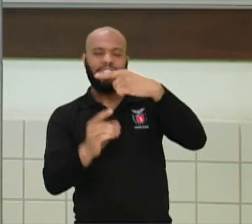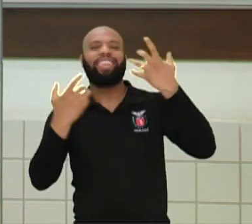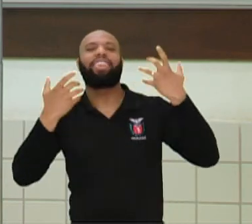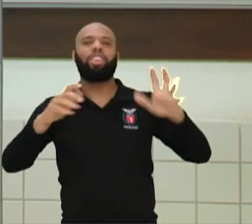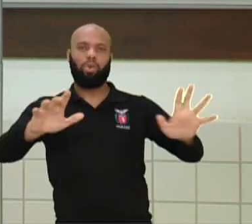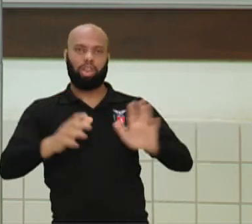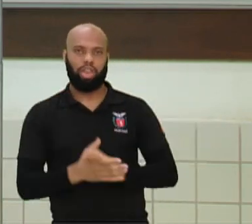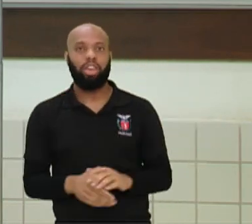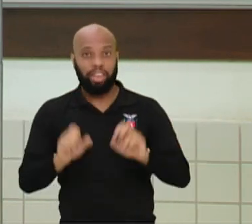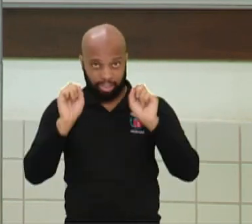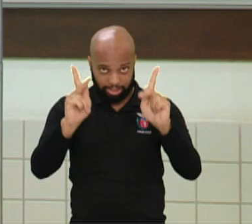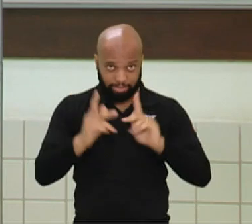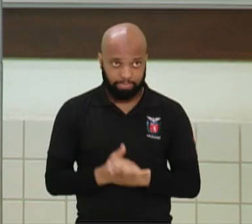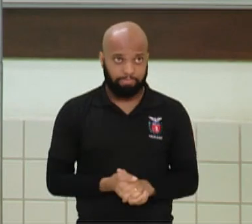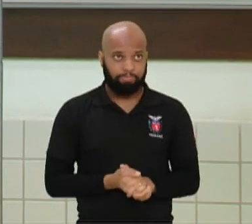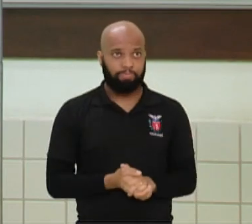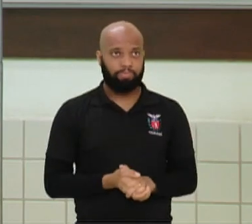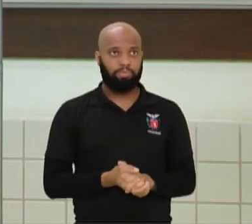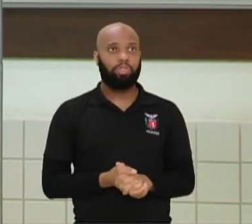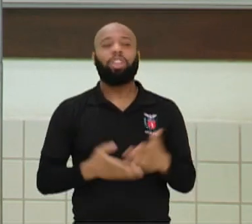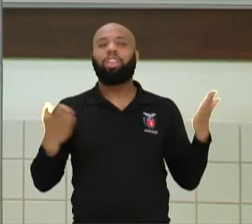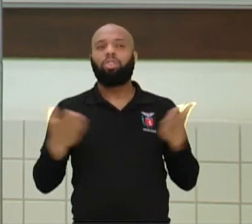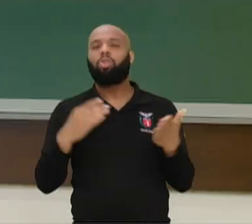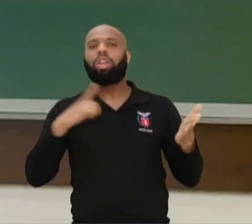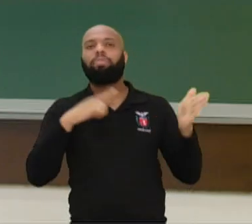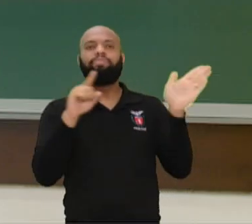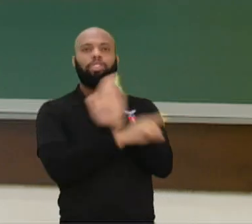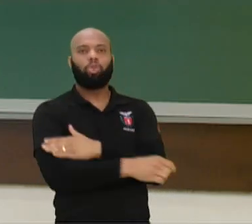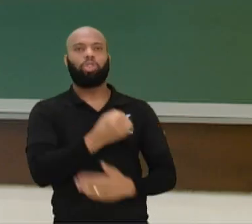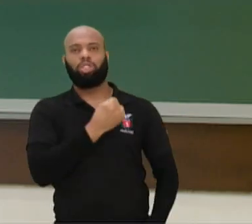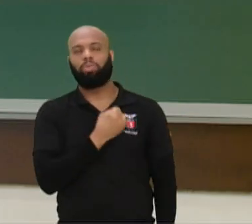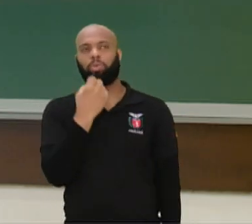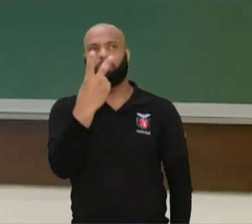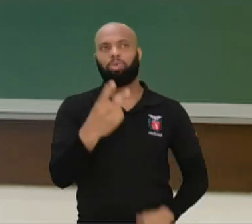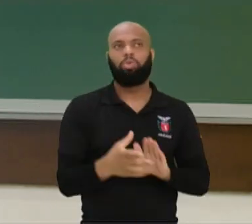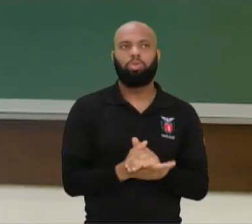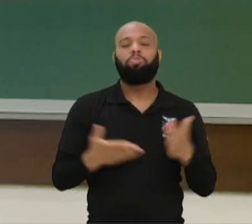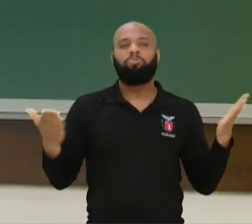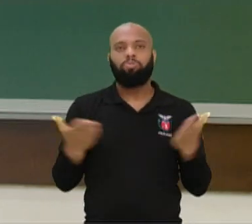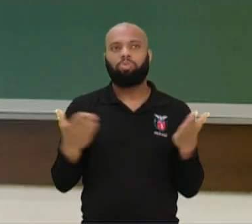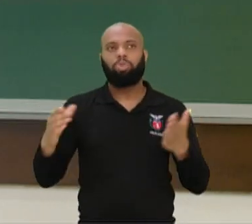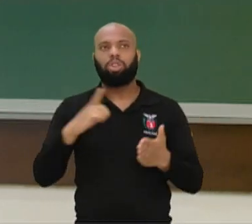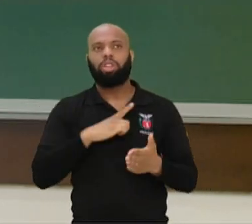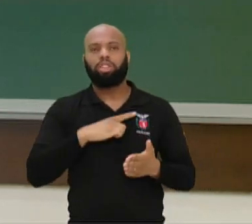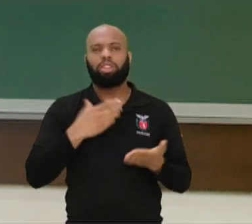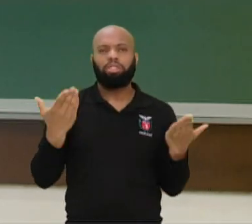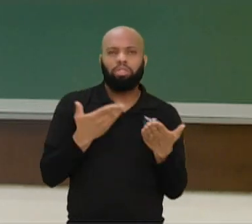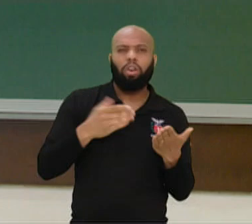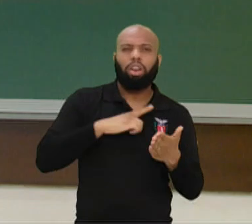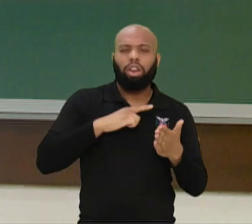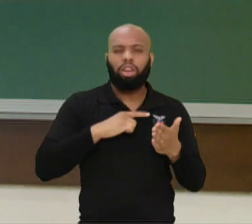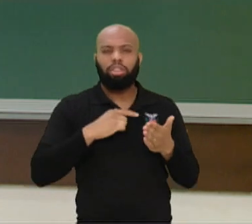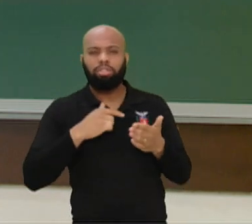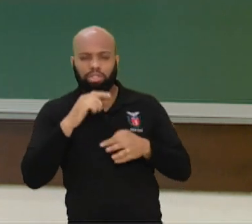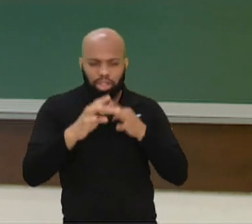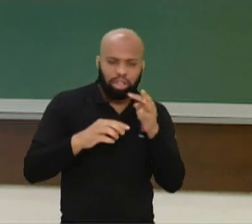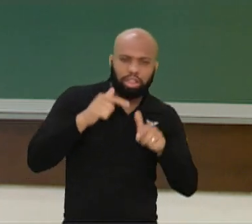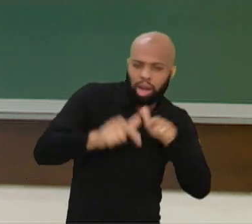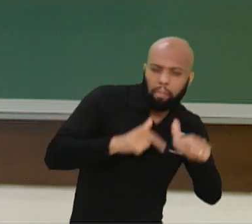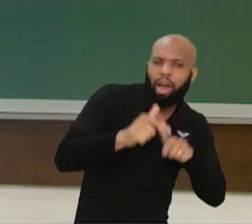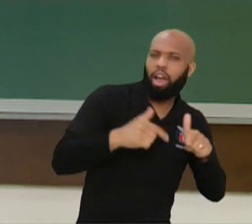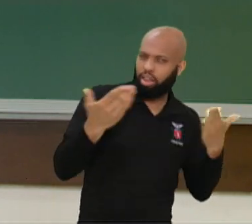denominador. Ok? Então, lá no exercício 2, agora um pouquinho mais elaborado, nós